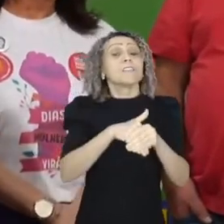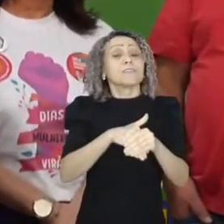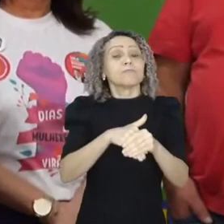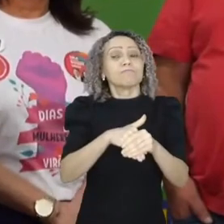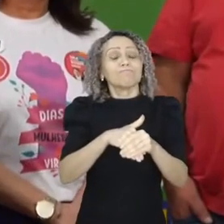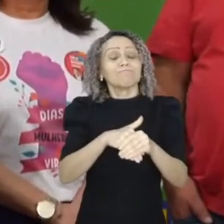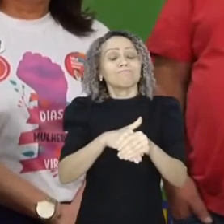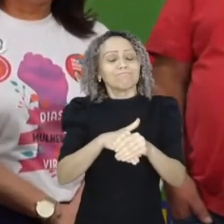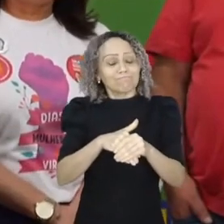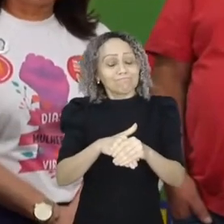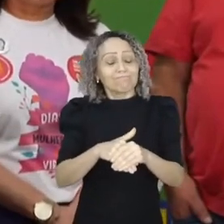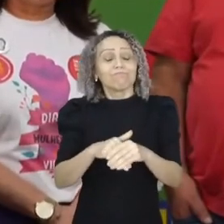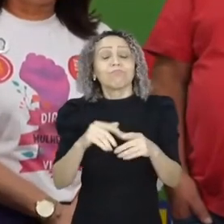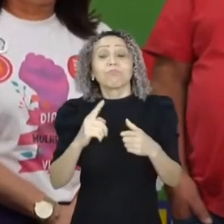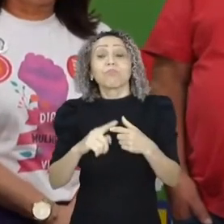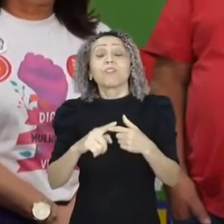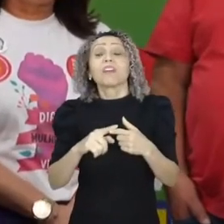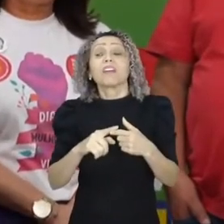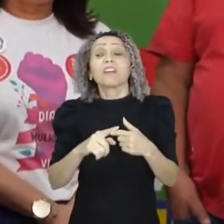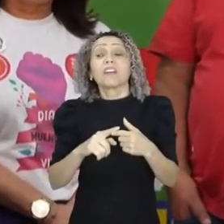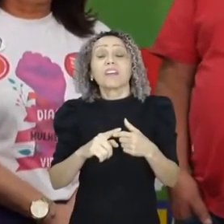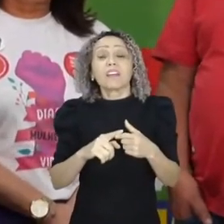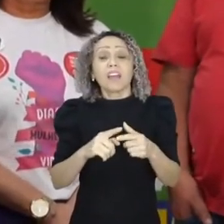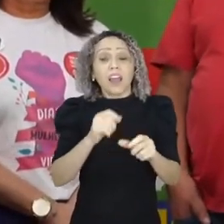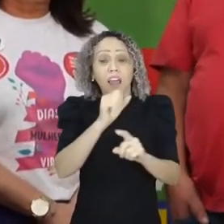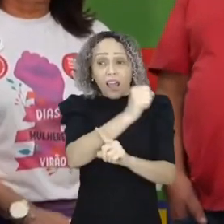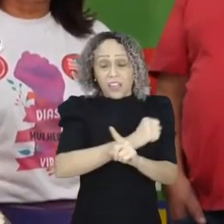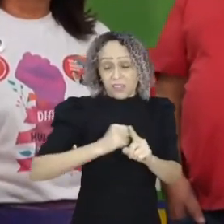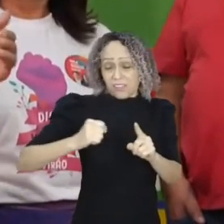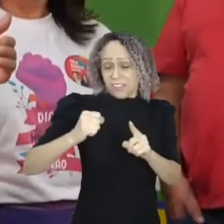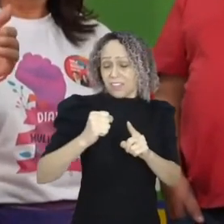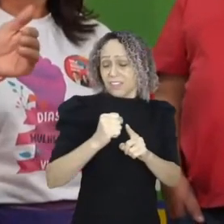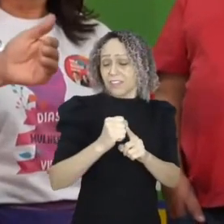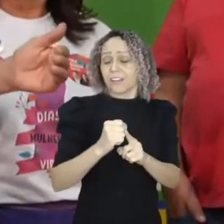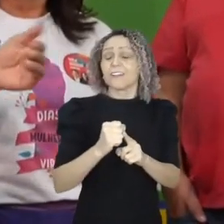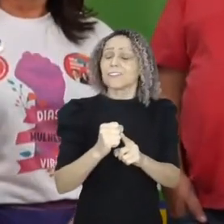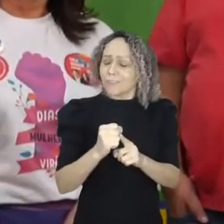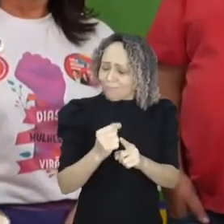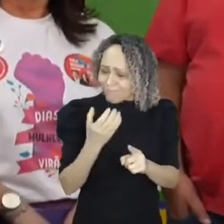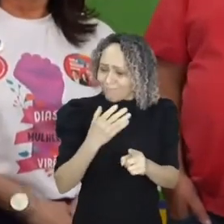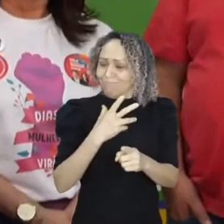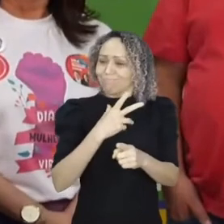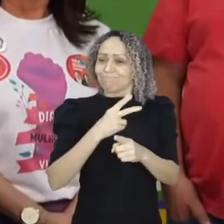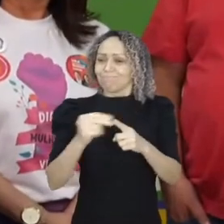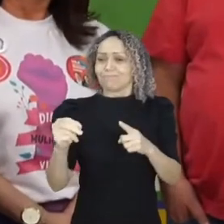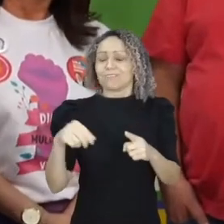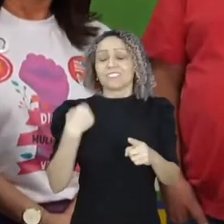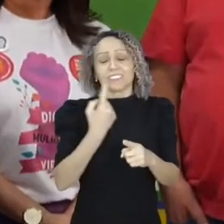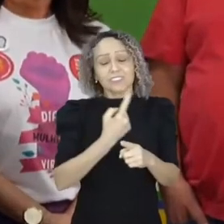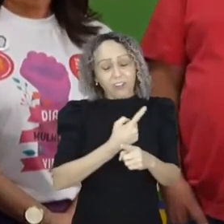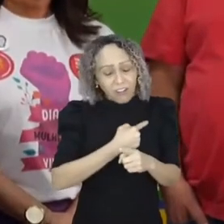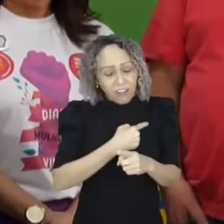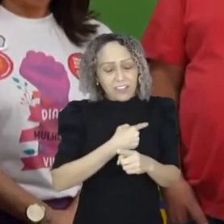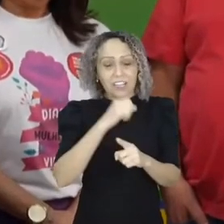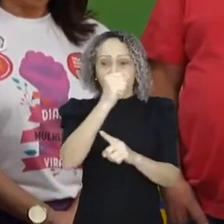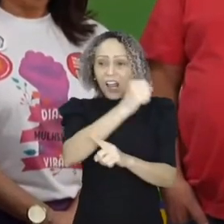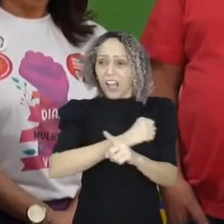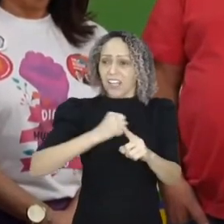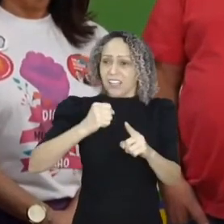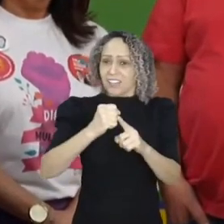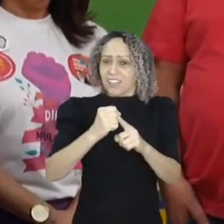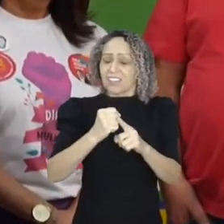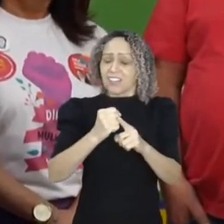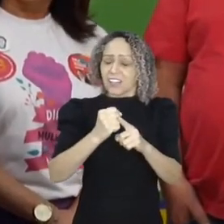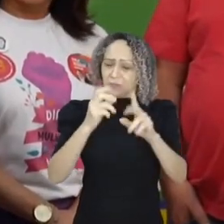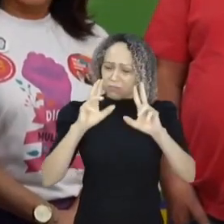ganhar as eleições, primeiro porque a sociedade está enxergando em nós uma saída que o Brasil necessita. A sociedade está enxergando em